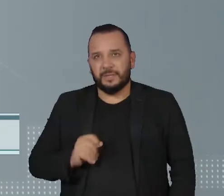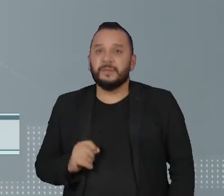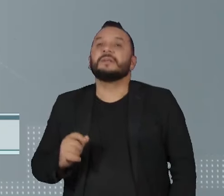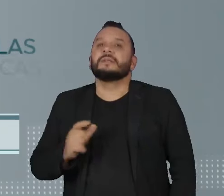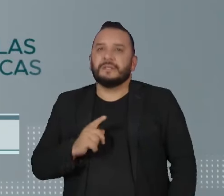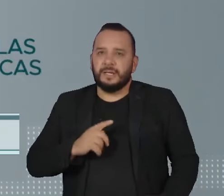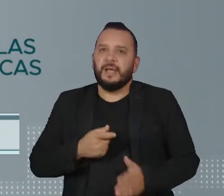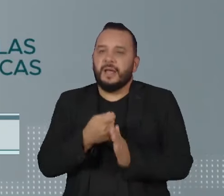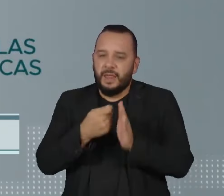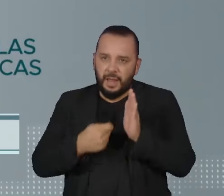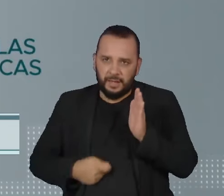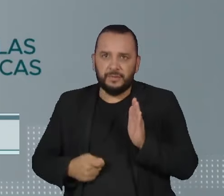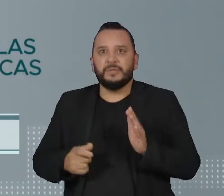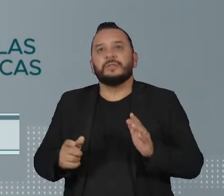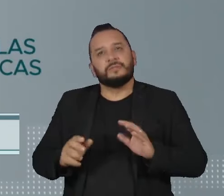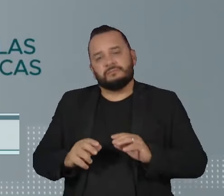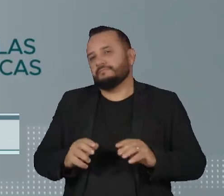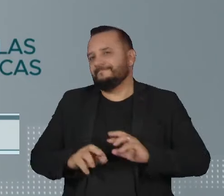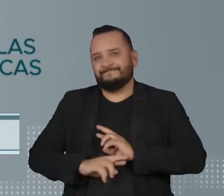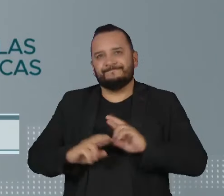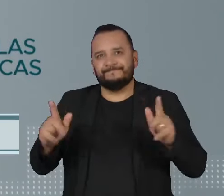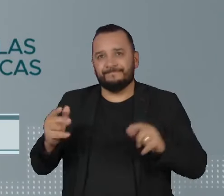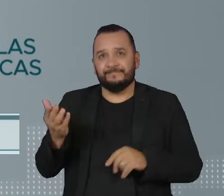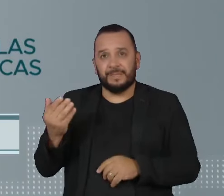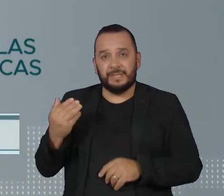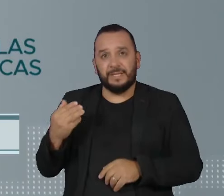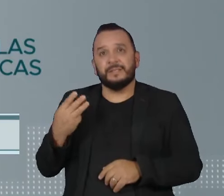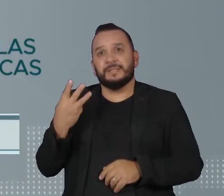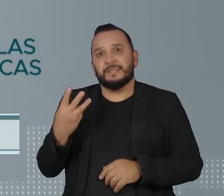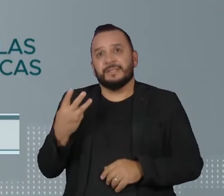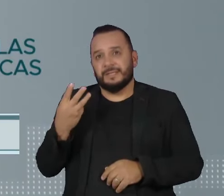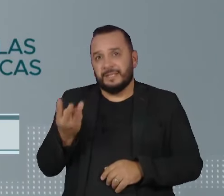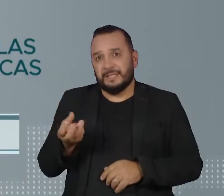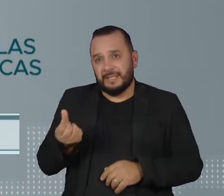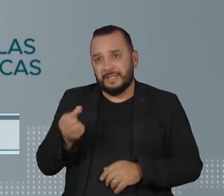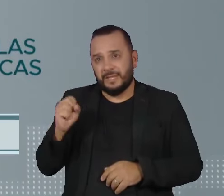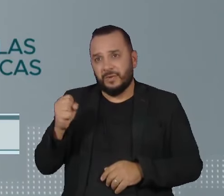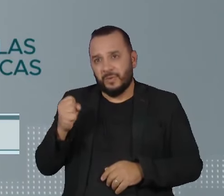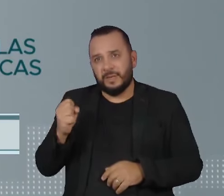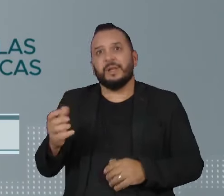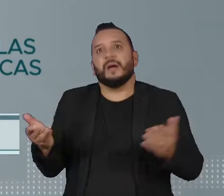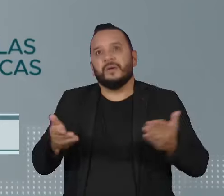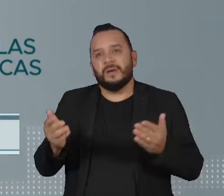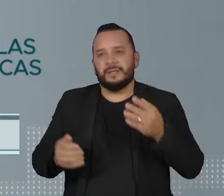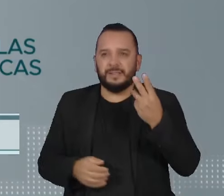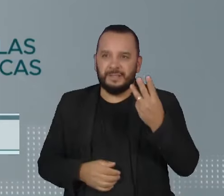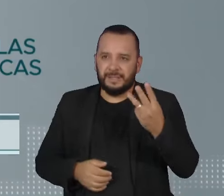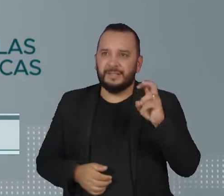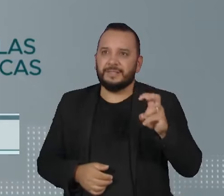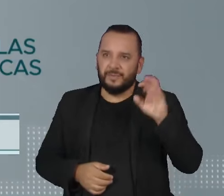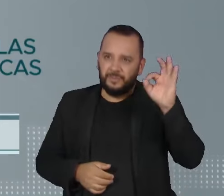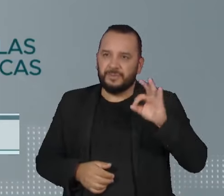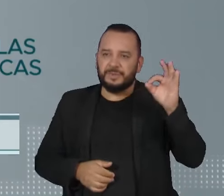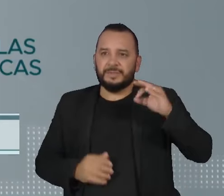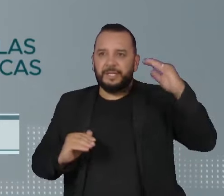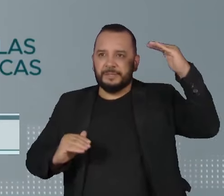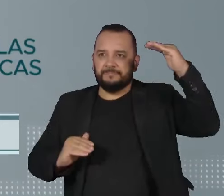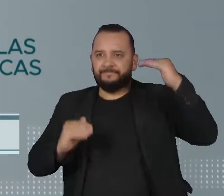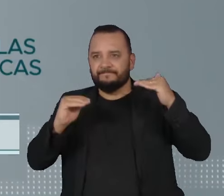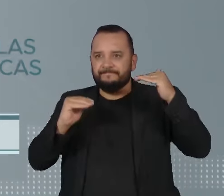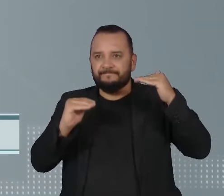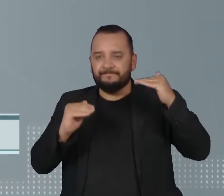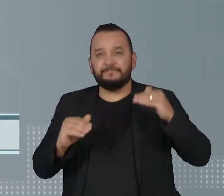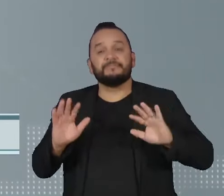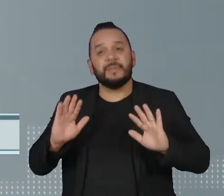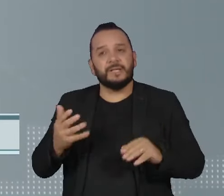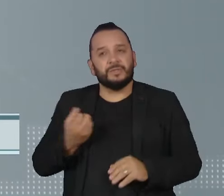diminuiu ainda mais. Caiu de 68% para 35% no mesmo período. Ainda assim, o topo das notas